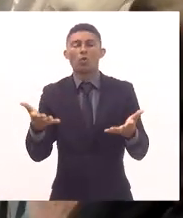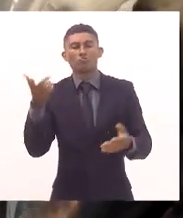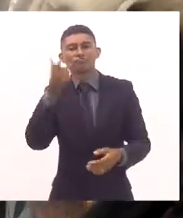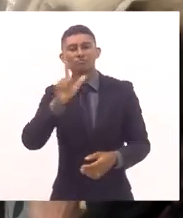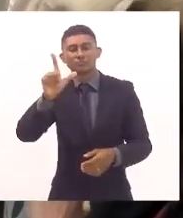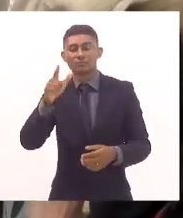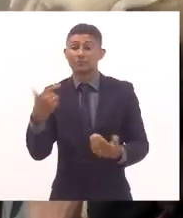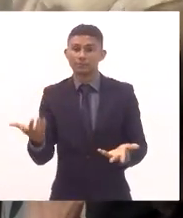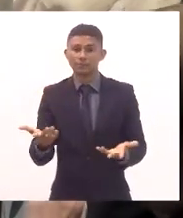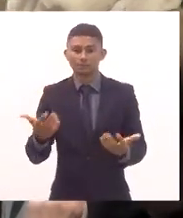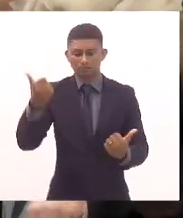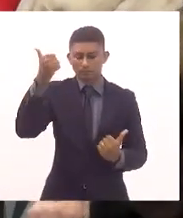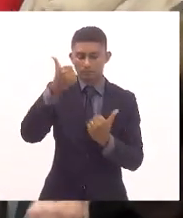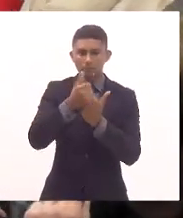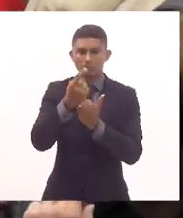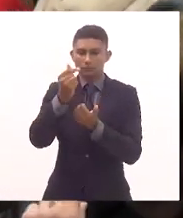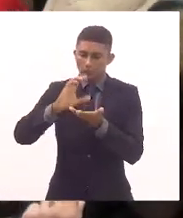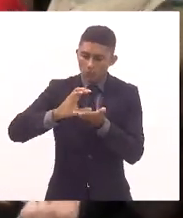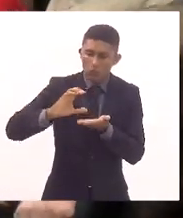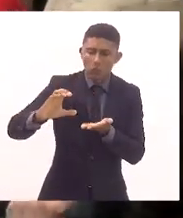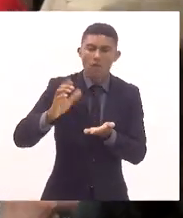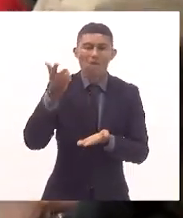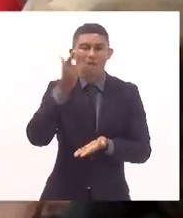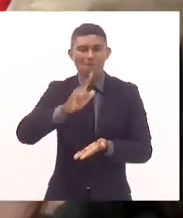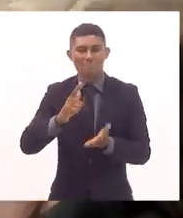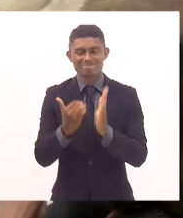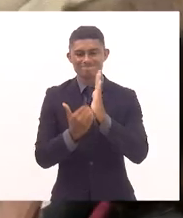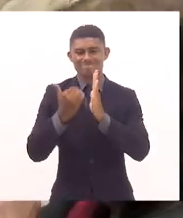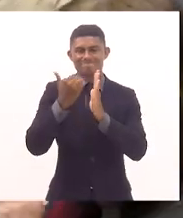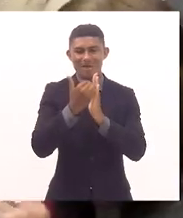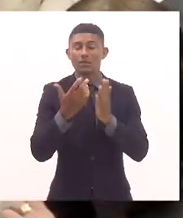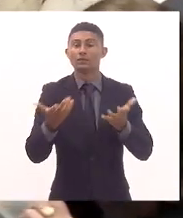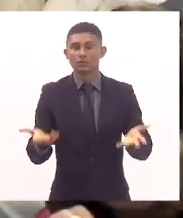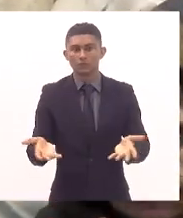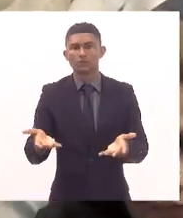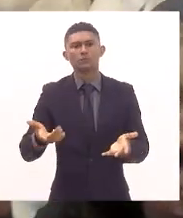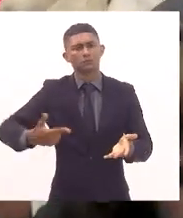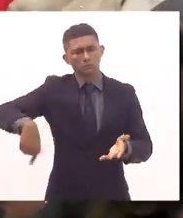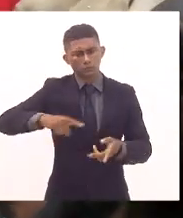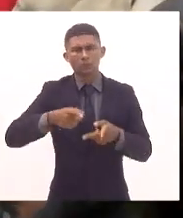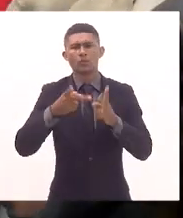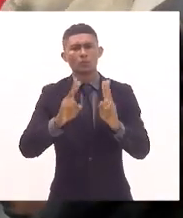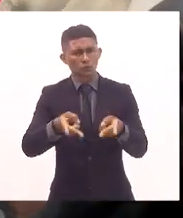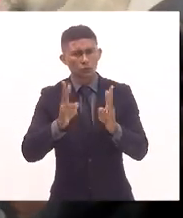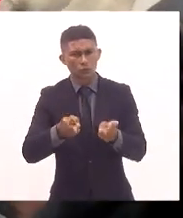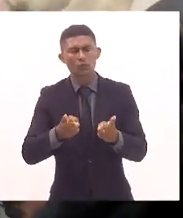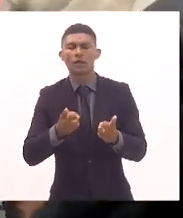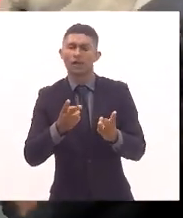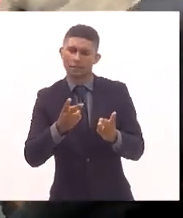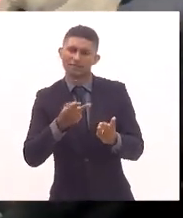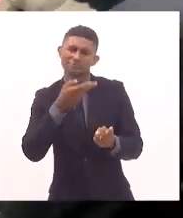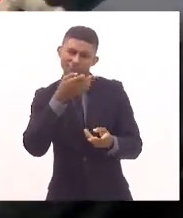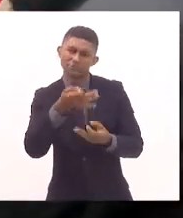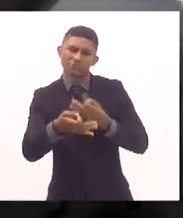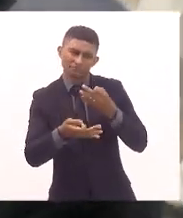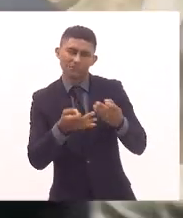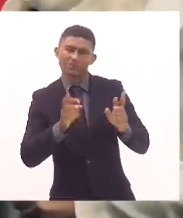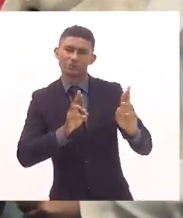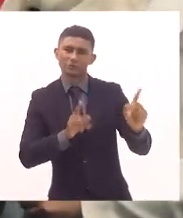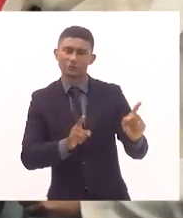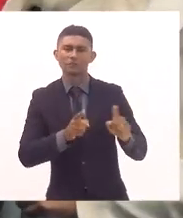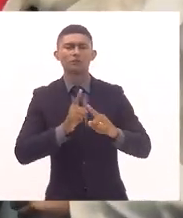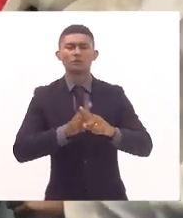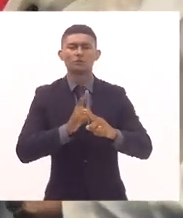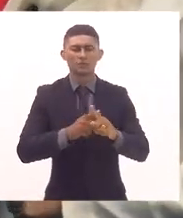essa gratificação sai daqui mais ampla. Mas a gente manteve a nossa divergência com o critério de